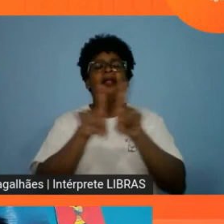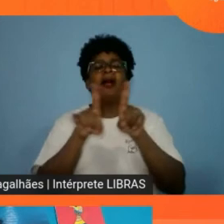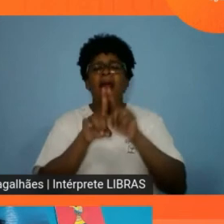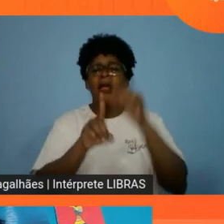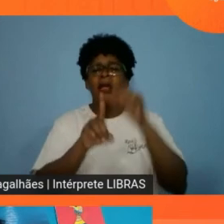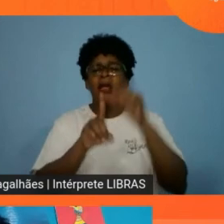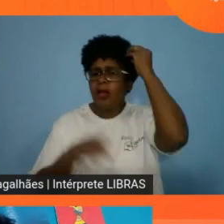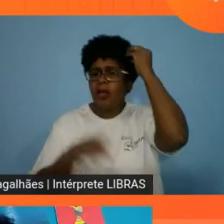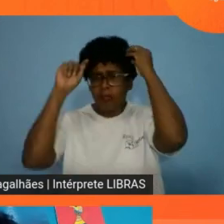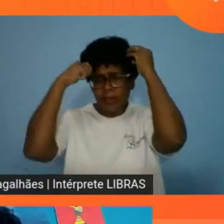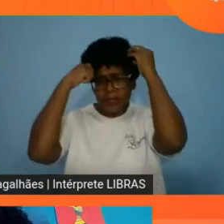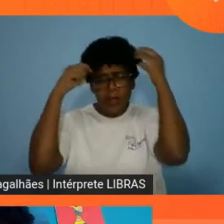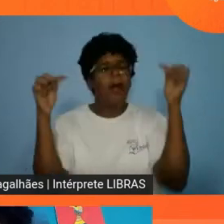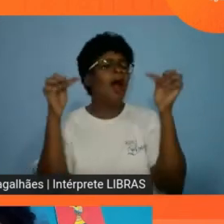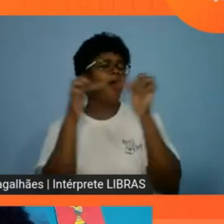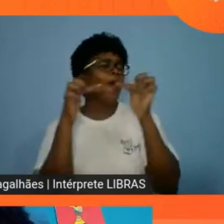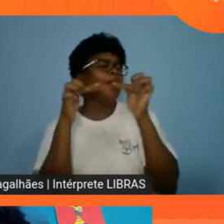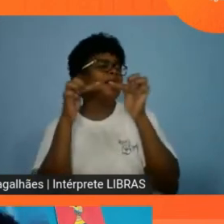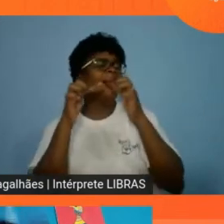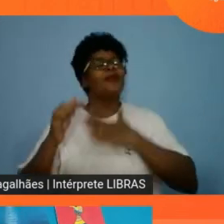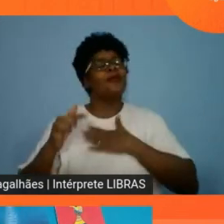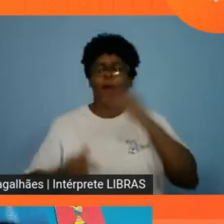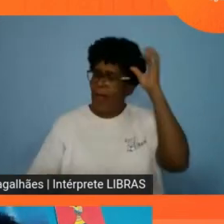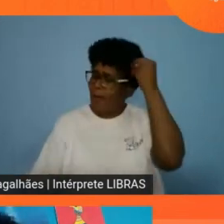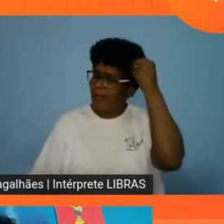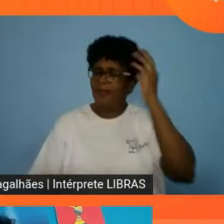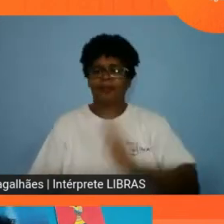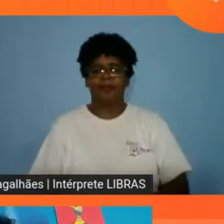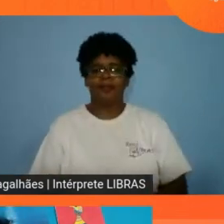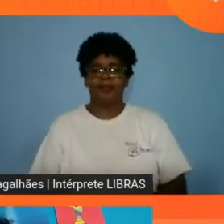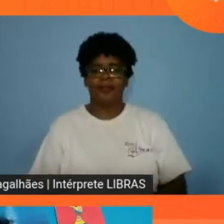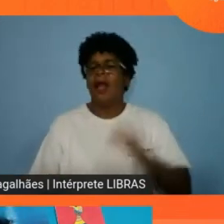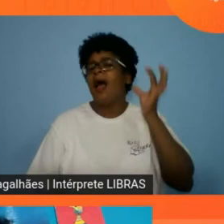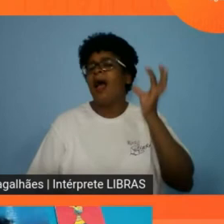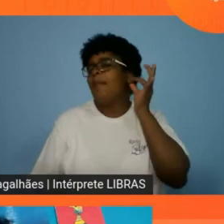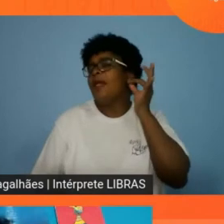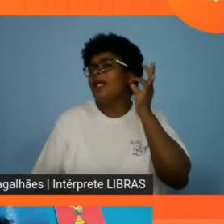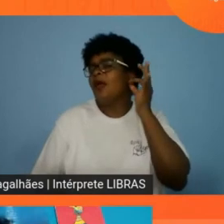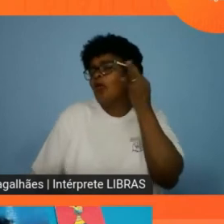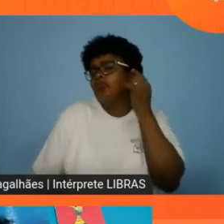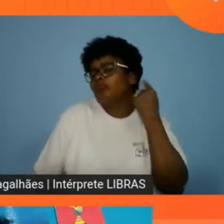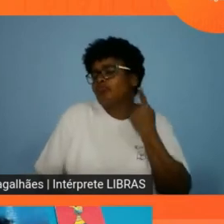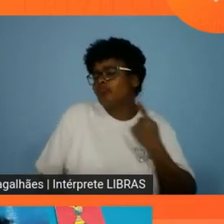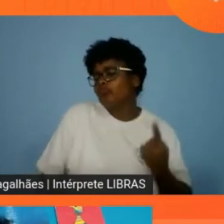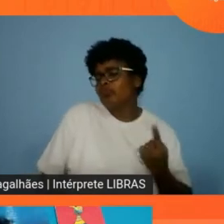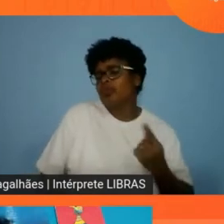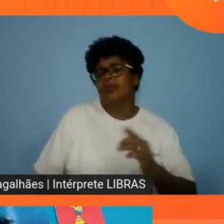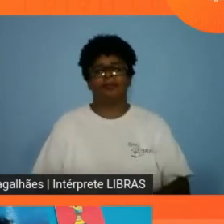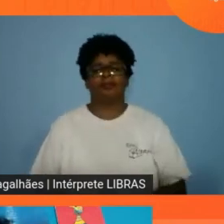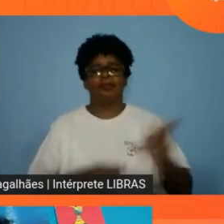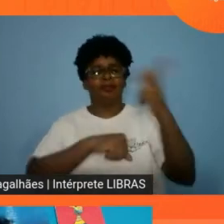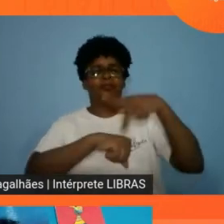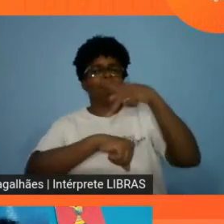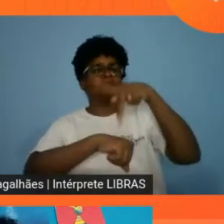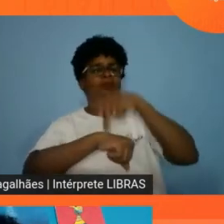para combinar com o preto do turbante. Estou com um brinco também de argola. E é isso, me arrumei,